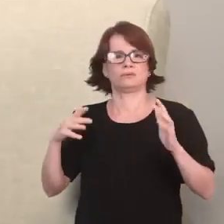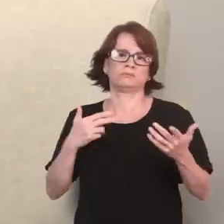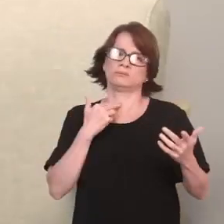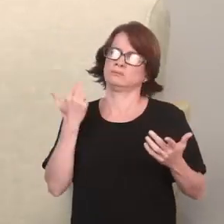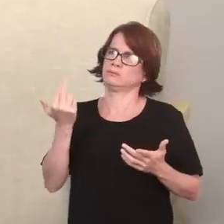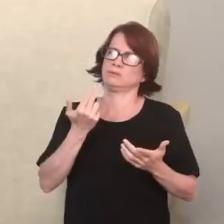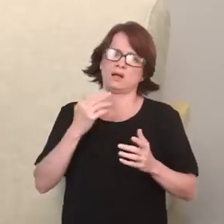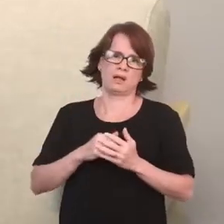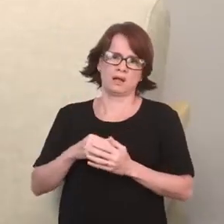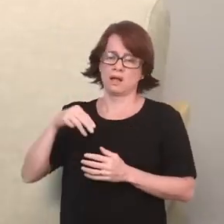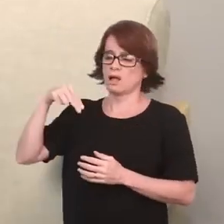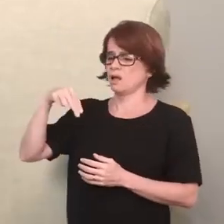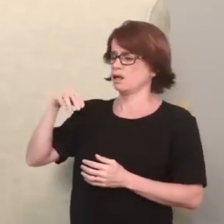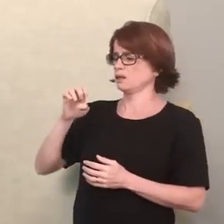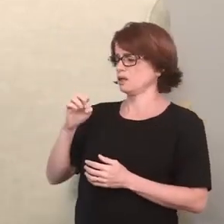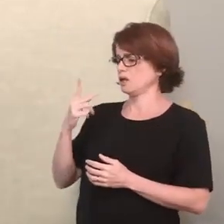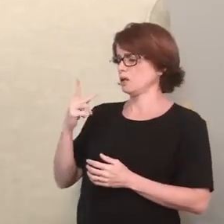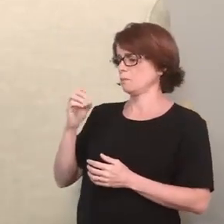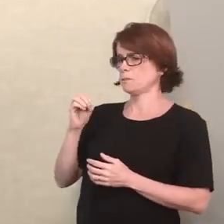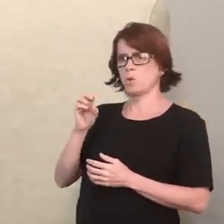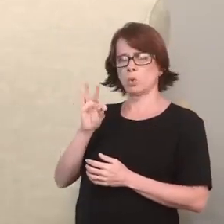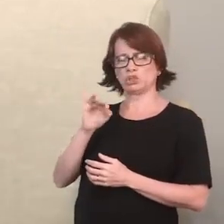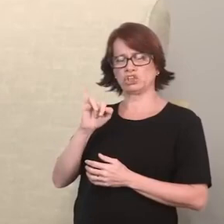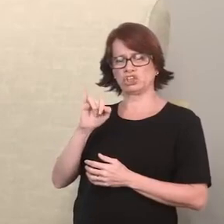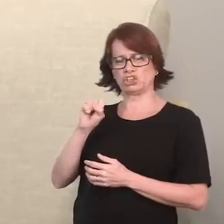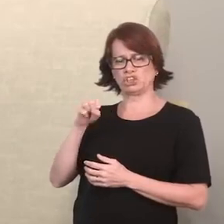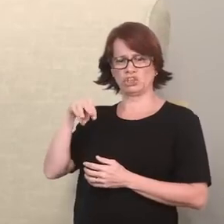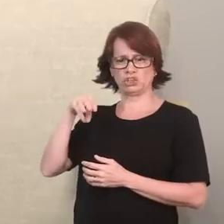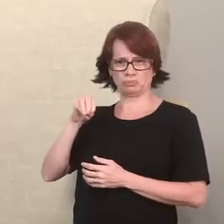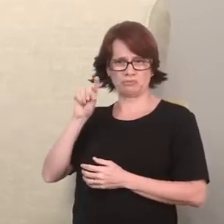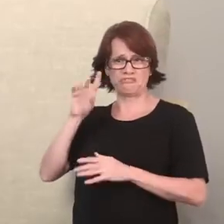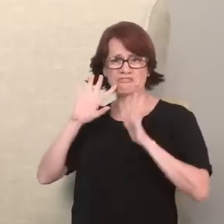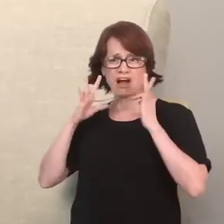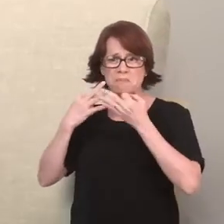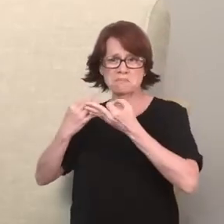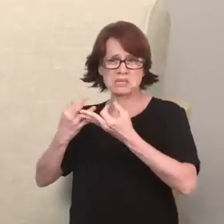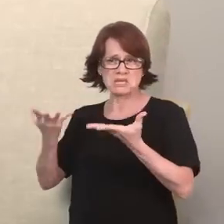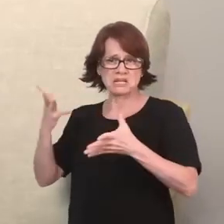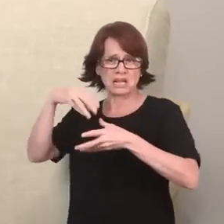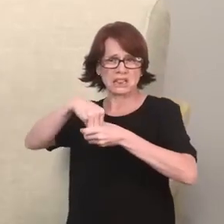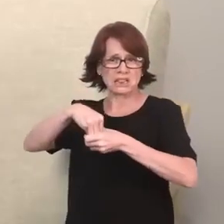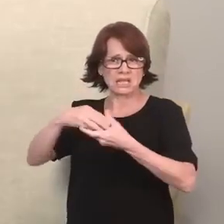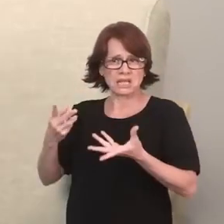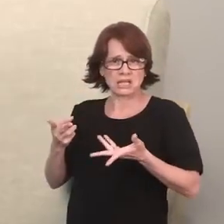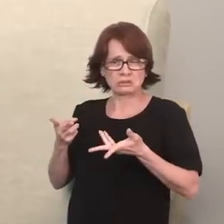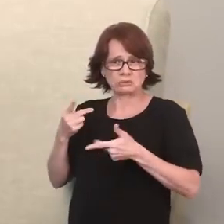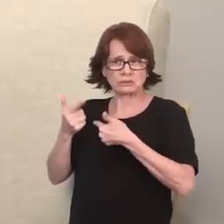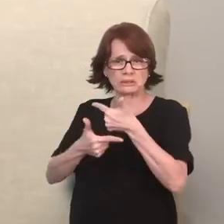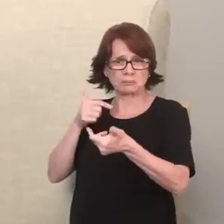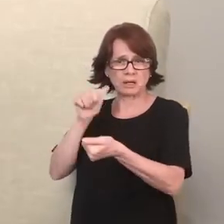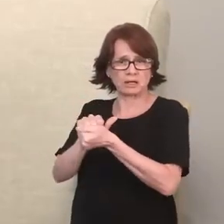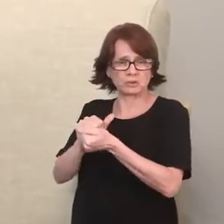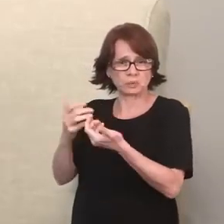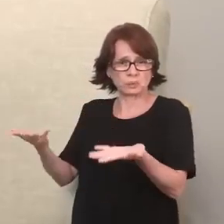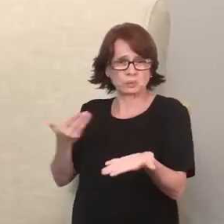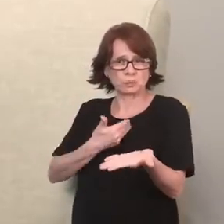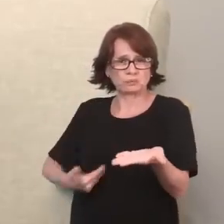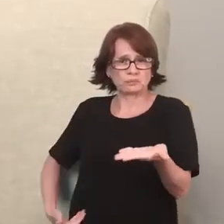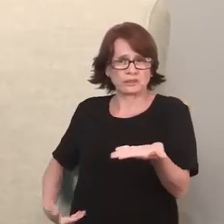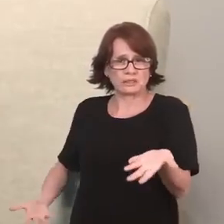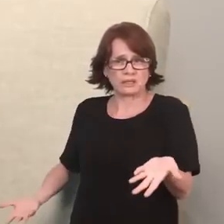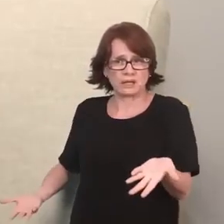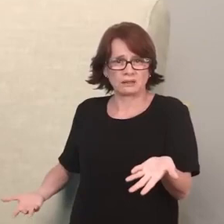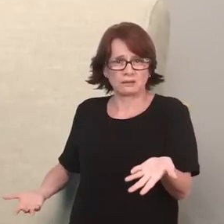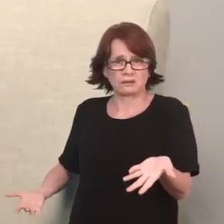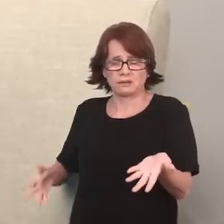Nepotismo, uma série de coisas, né? Pode não se enquadrar no conceito exato de nepotismo, mas de uma forma ou de